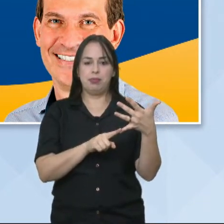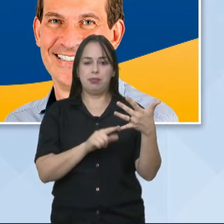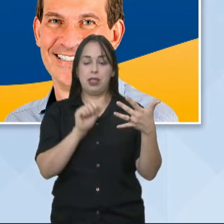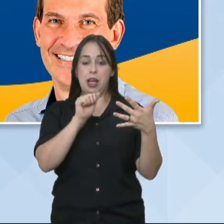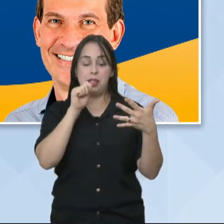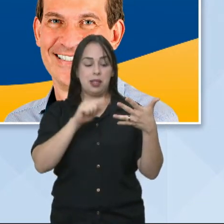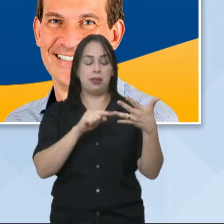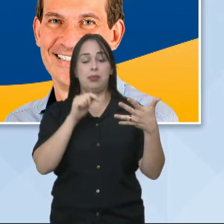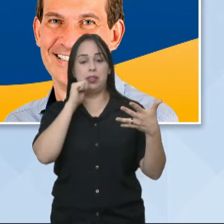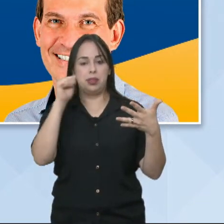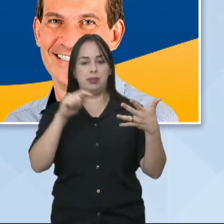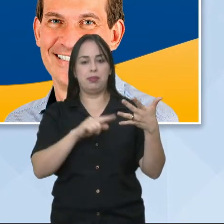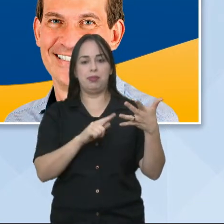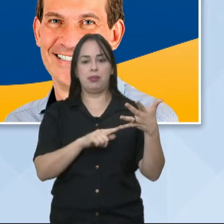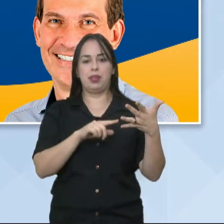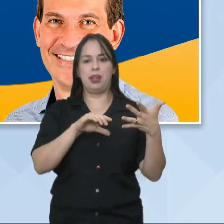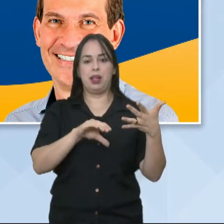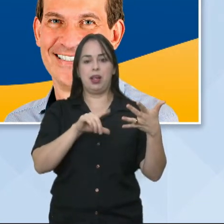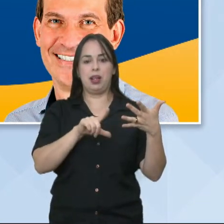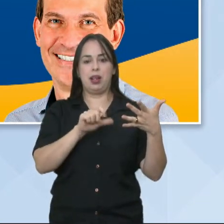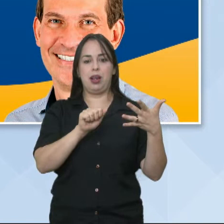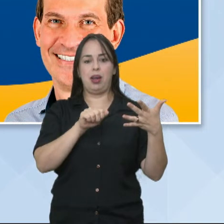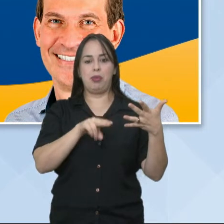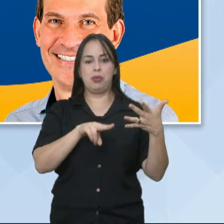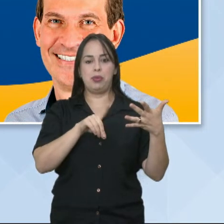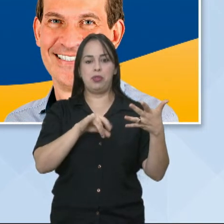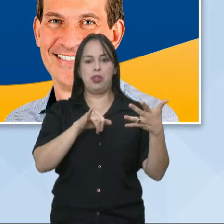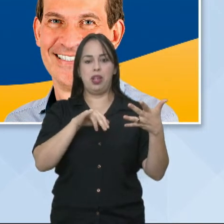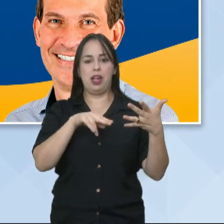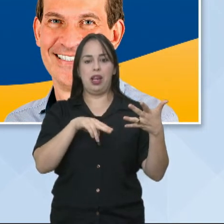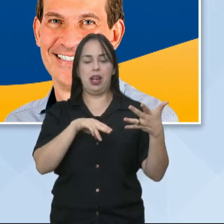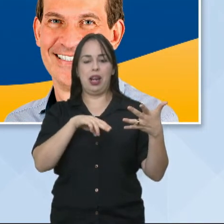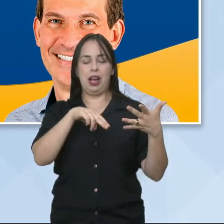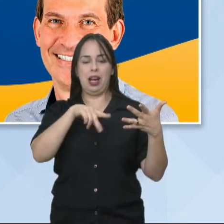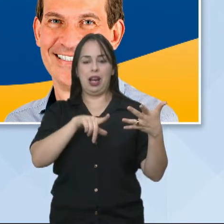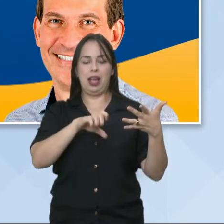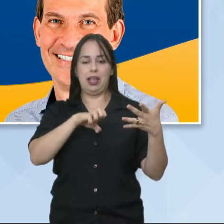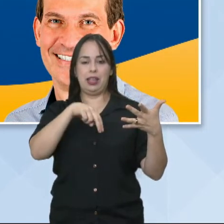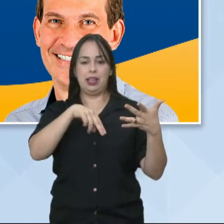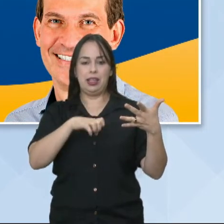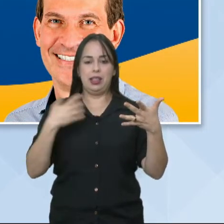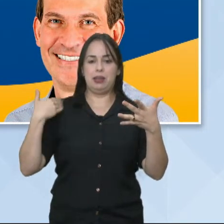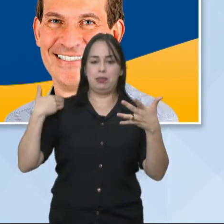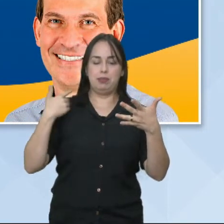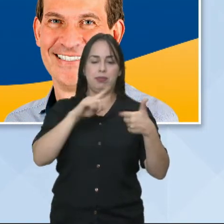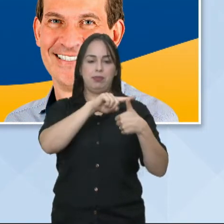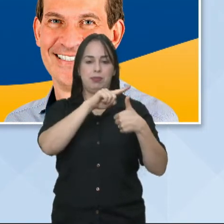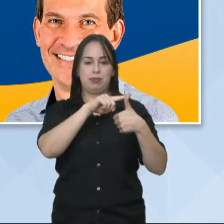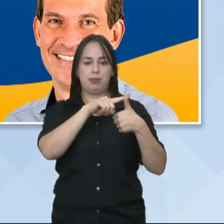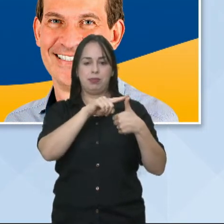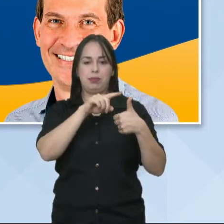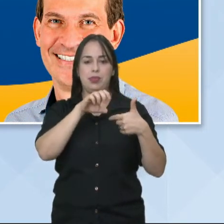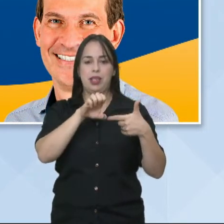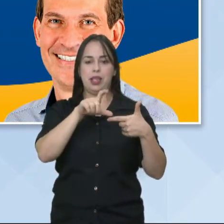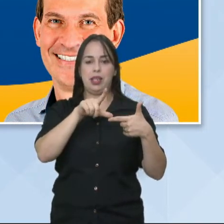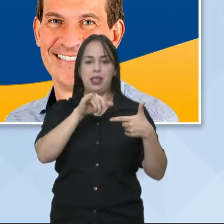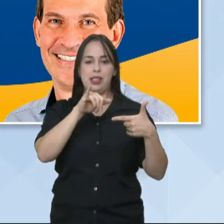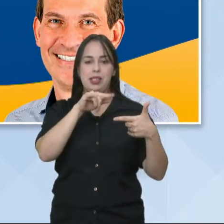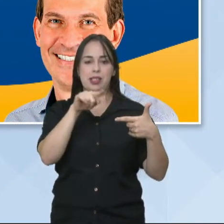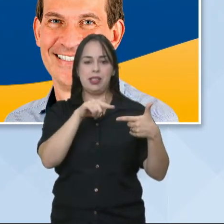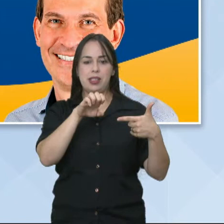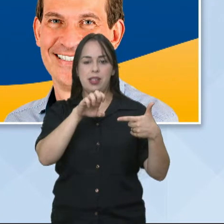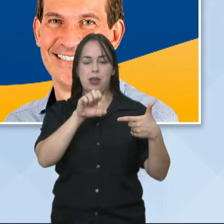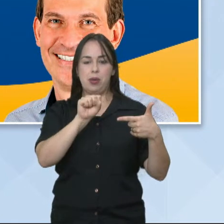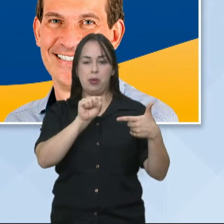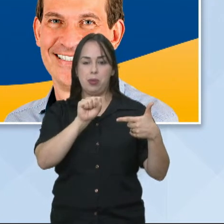assessor, a Claudilene, chefe de programa, o Éder Lucas, assessor, Eliseu, assessor,